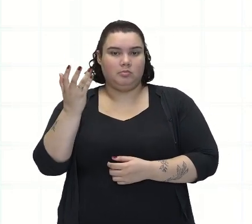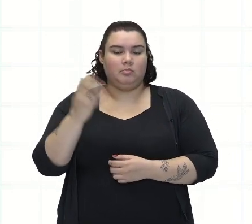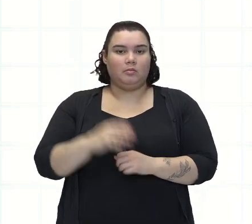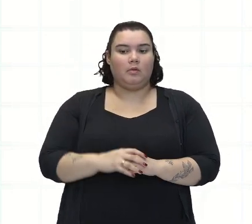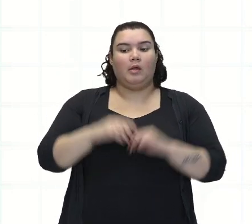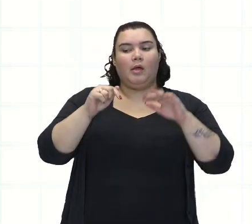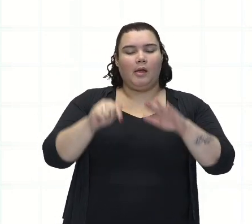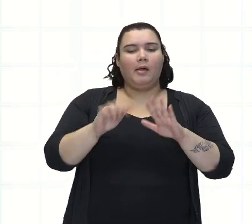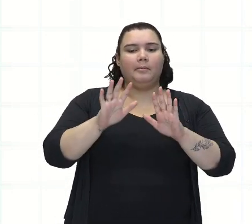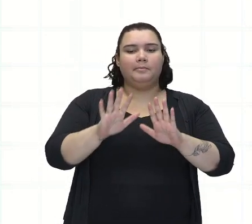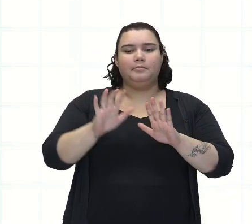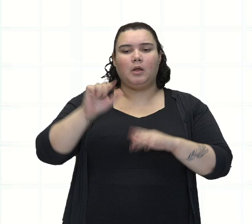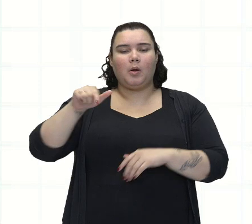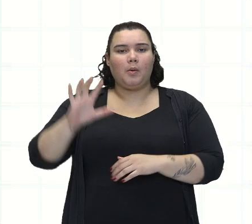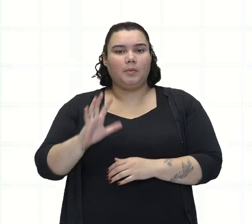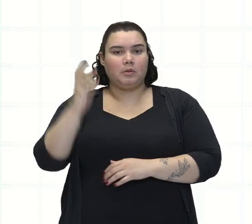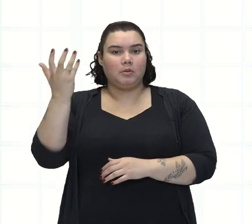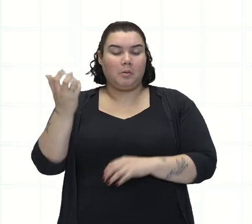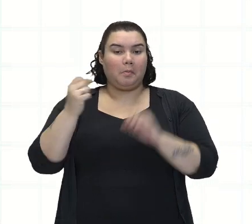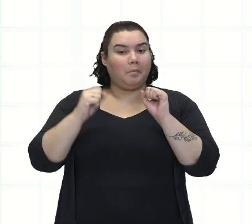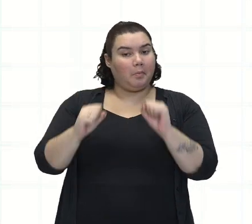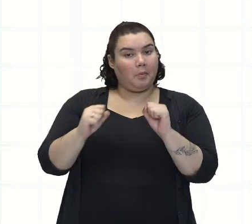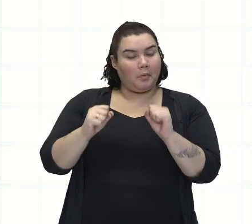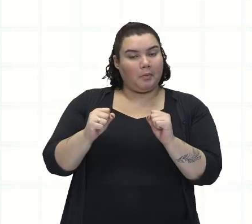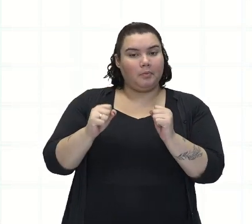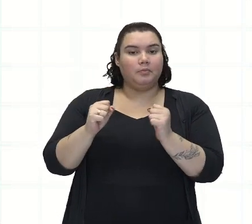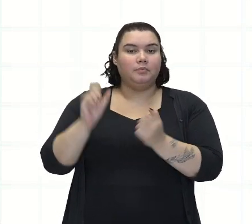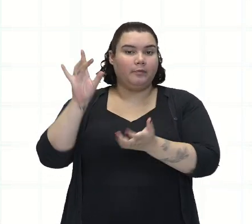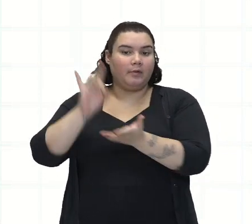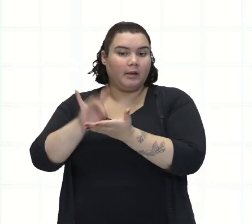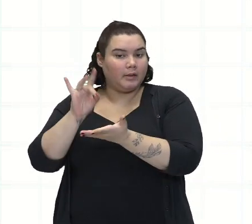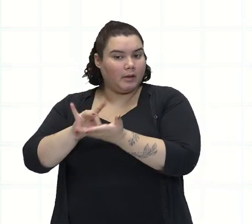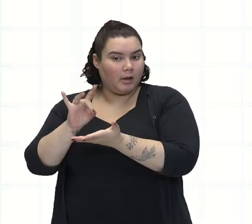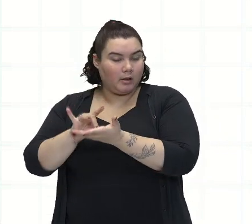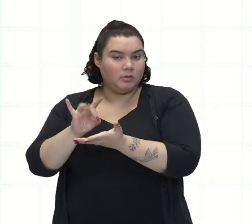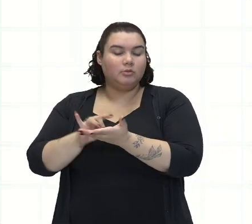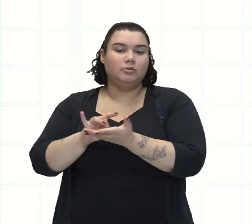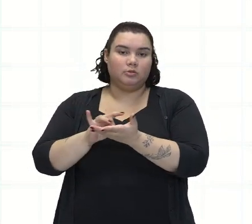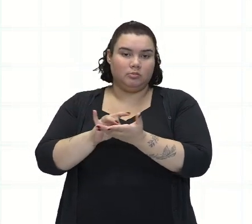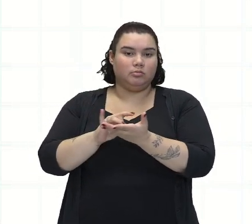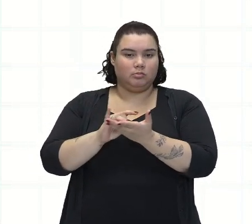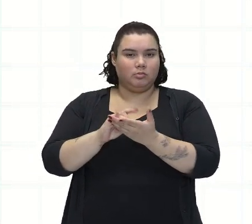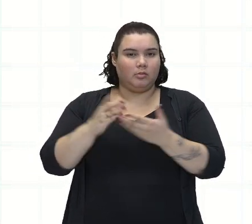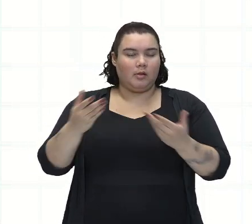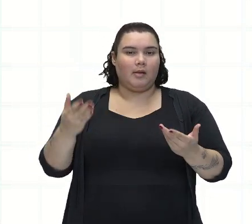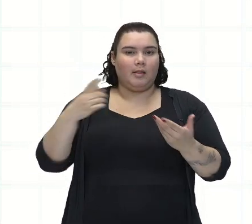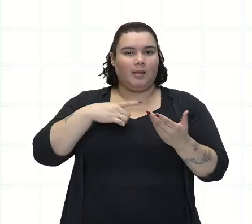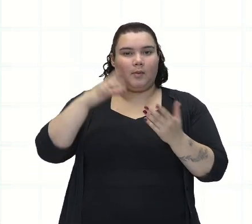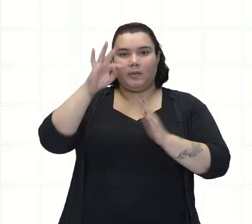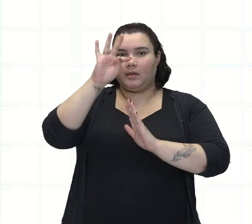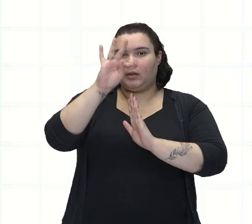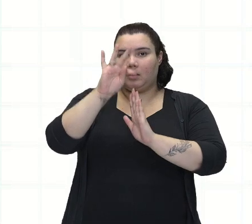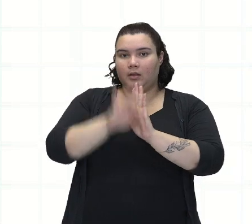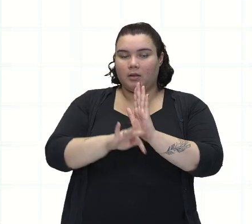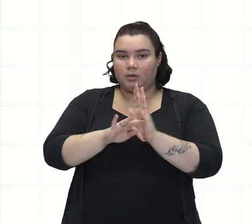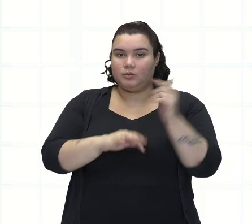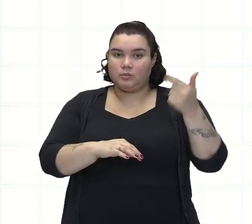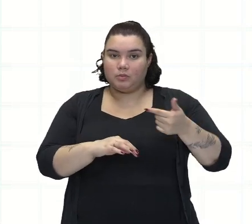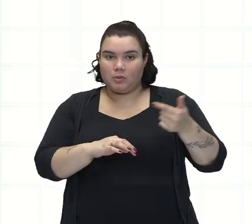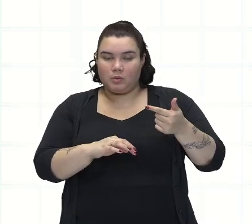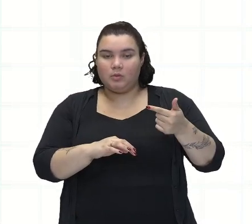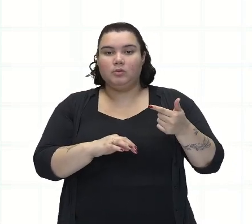Esses fatos, eles podem ser reais, do mundo real, como foi o caso do texto